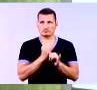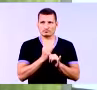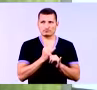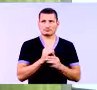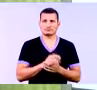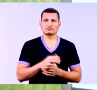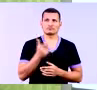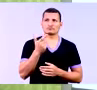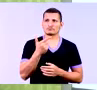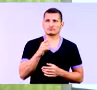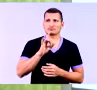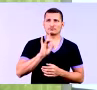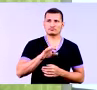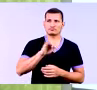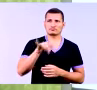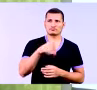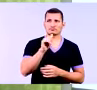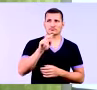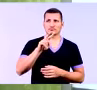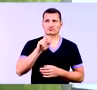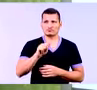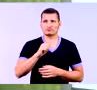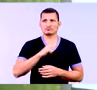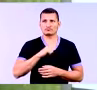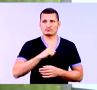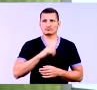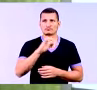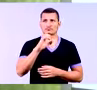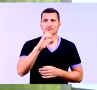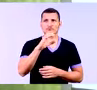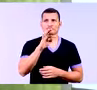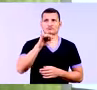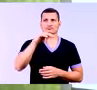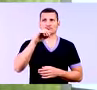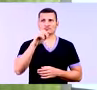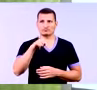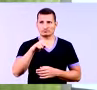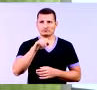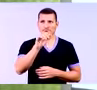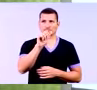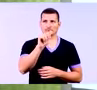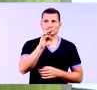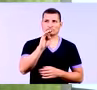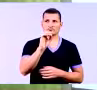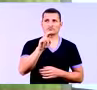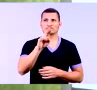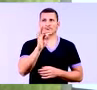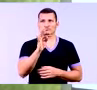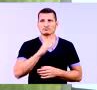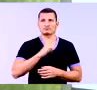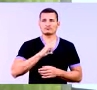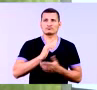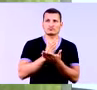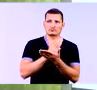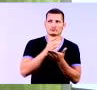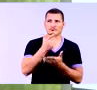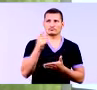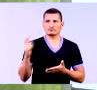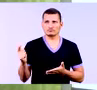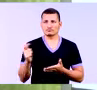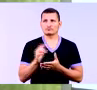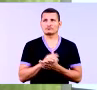existe somente JavaScript para iteração. Existe ActionScripts, AboutScripts, existem algumas outras